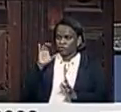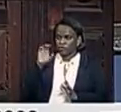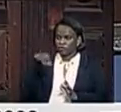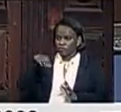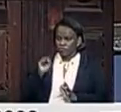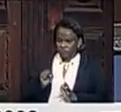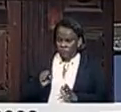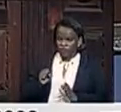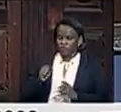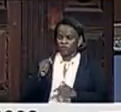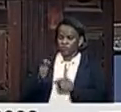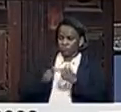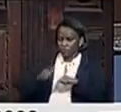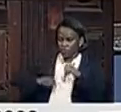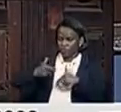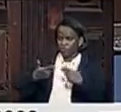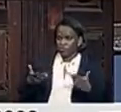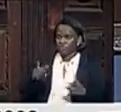mercadorias e serviços,